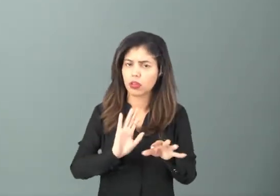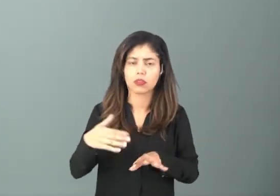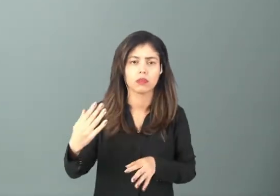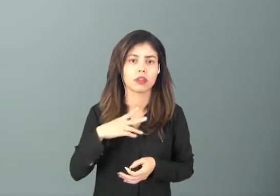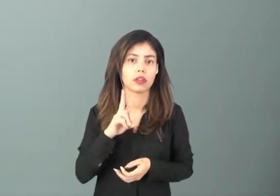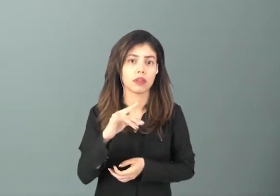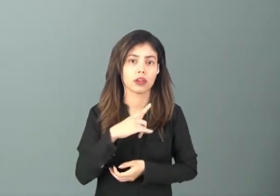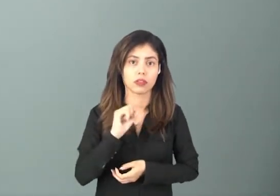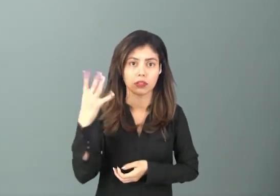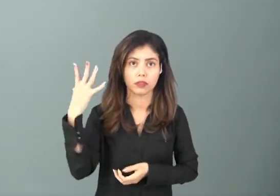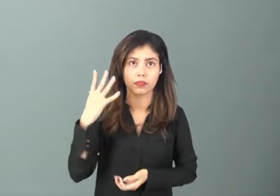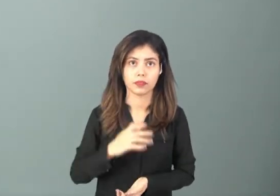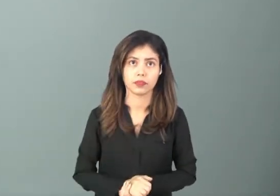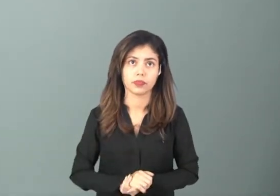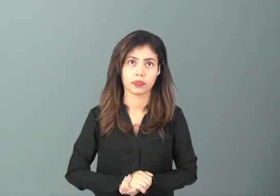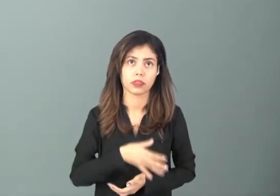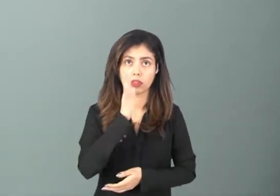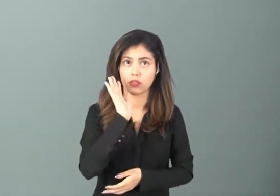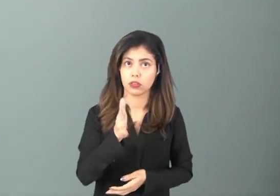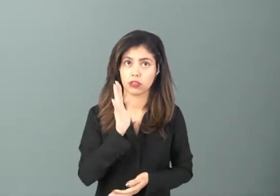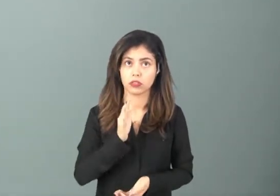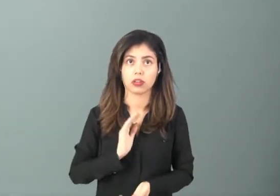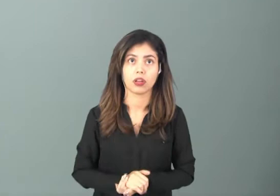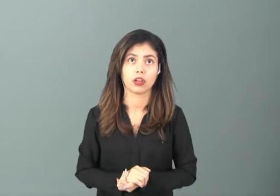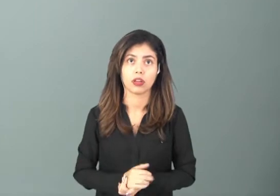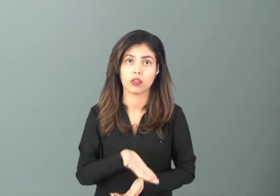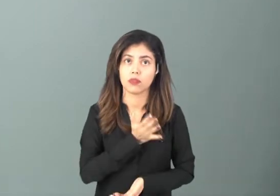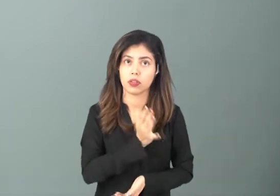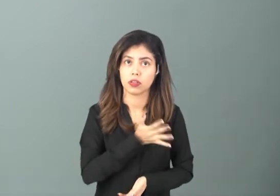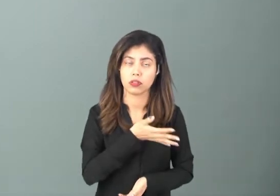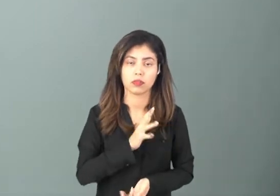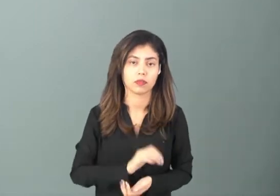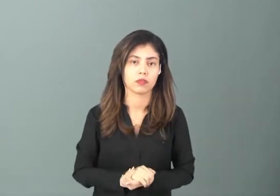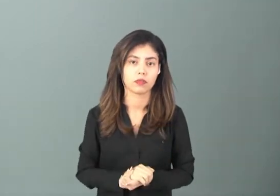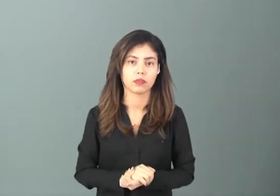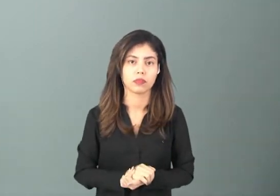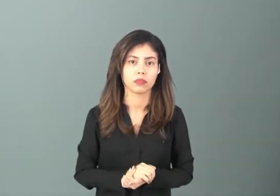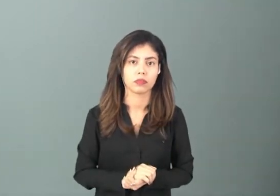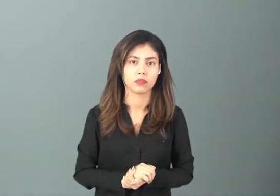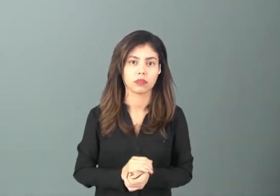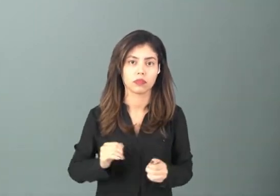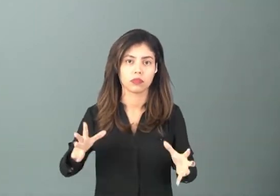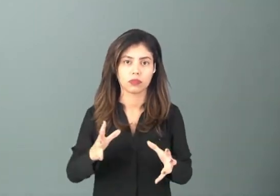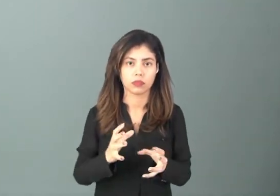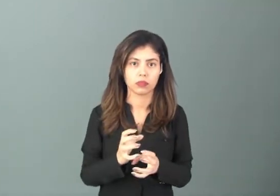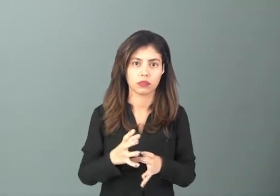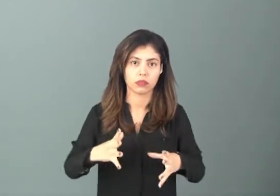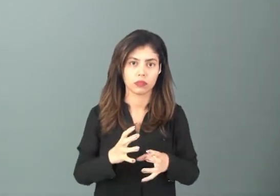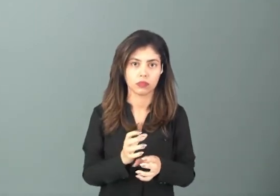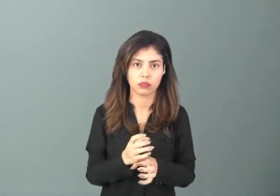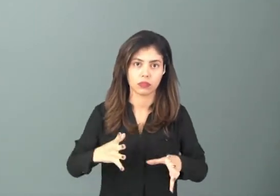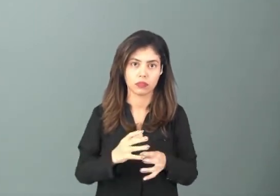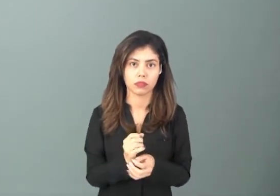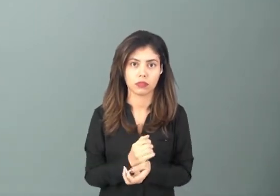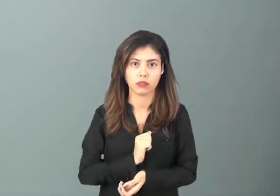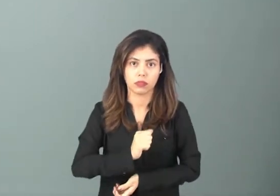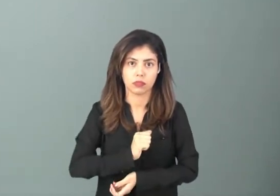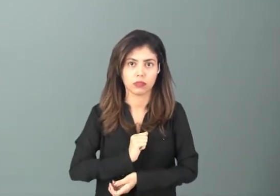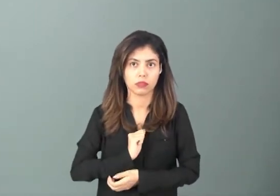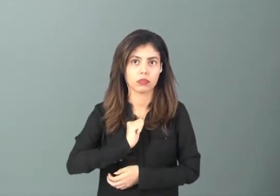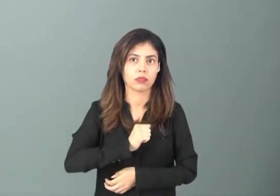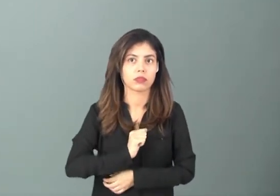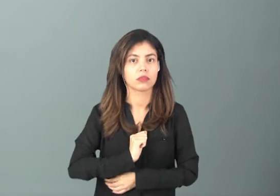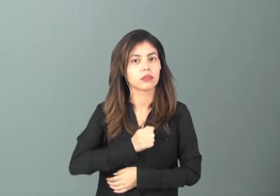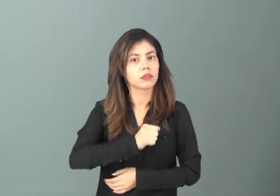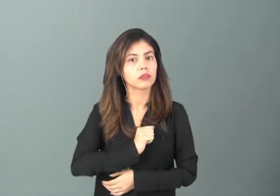de quando que ela vai ocorrer já o tecido muscular estriado cardíaco essa contração vai ser involuntária lembra-la dos nossos batimentos